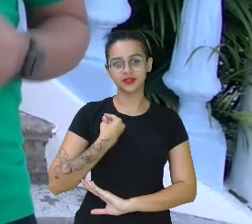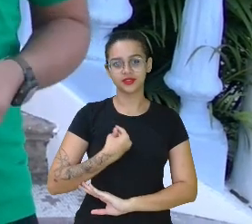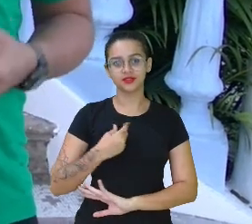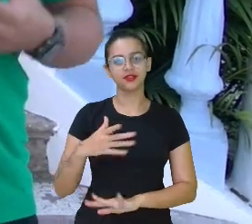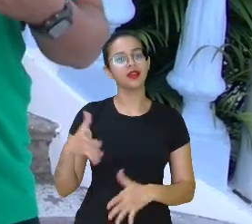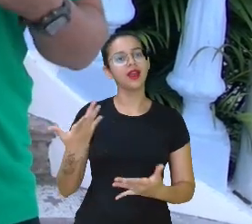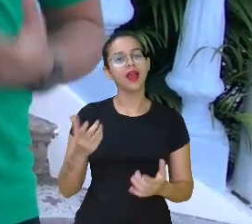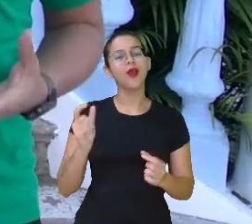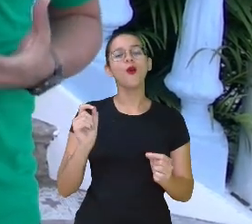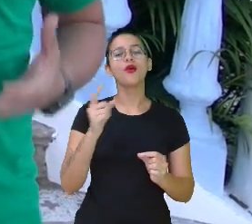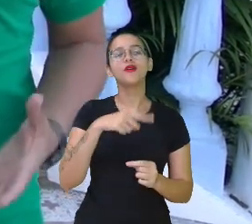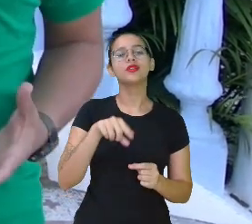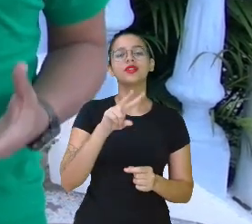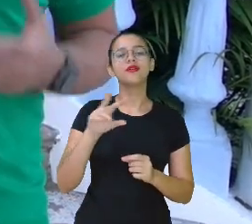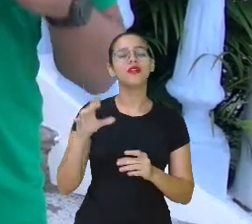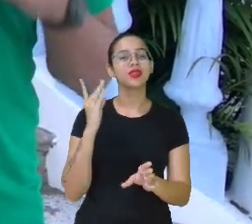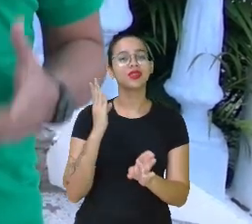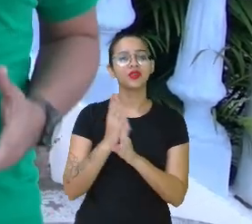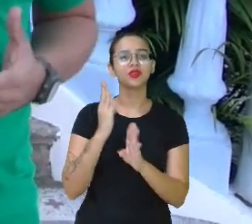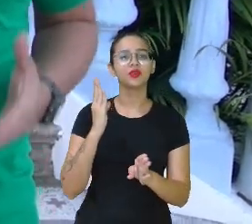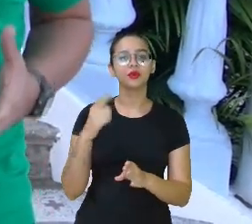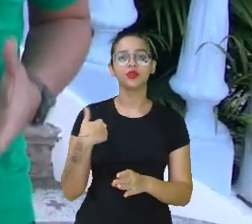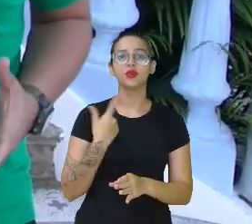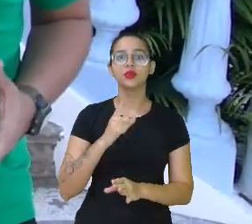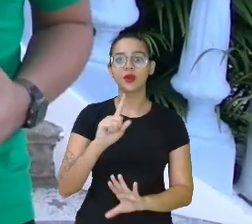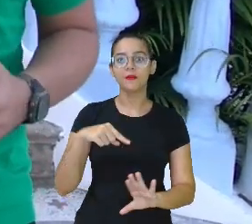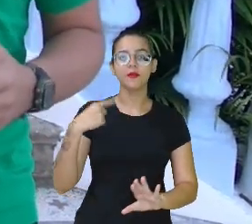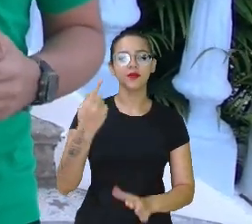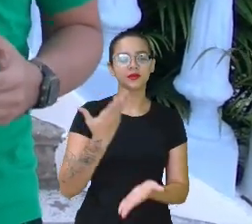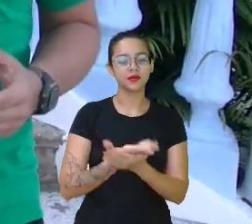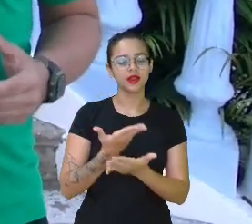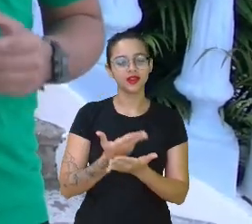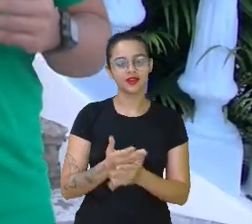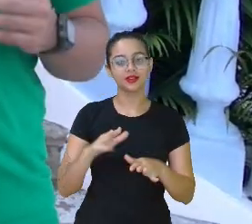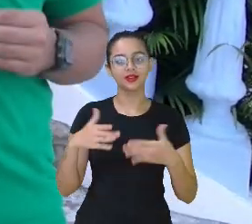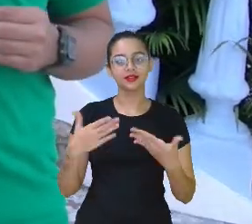é o que vocês vão descobrir na nossa próxima aula.